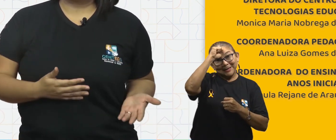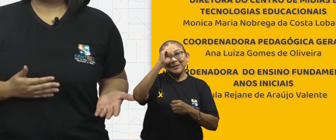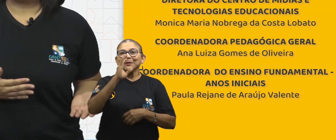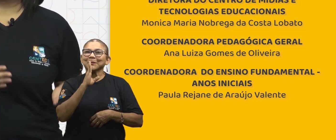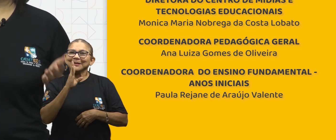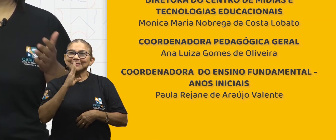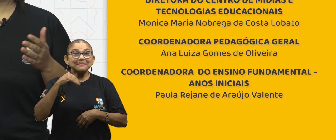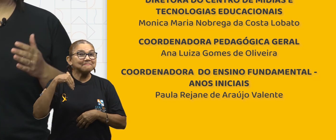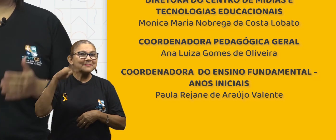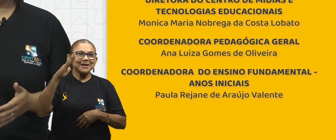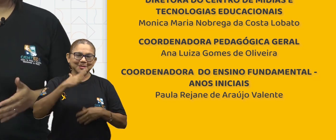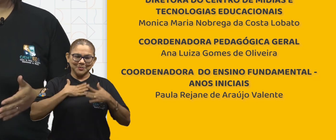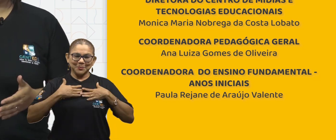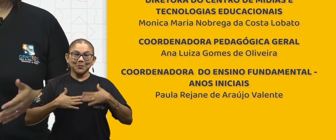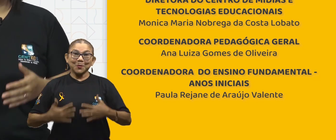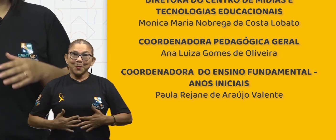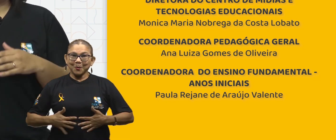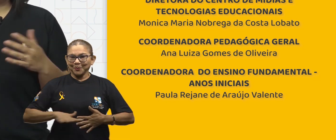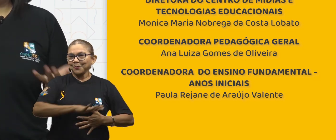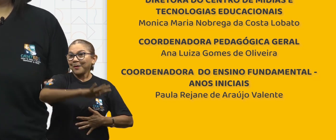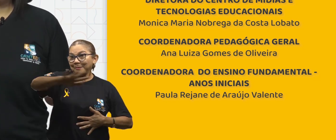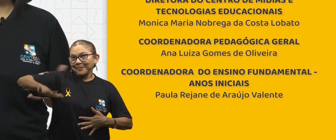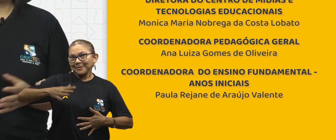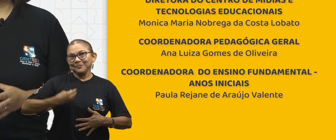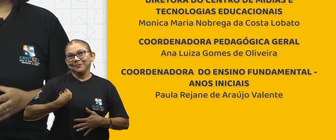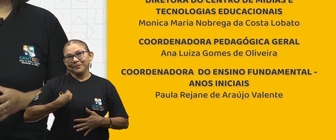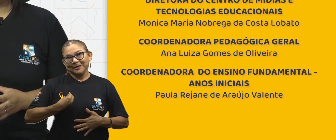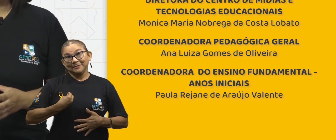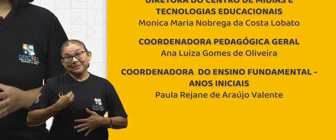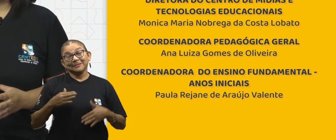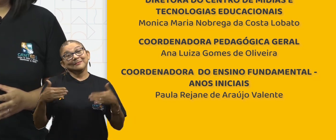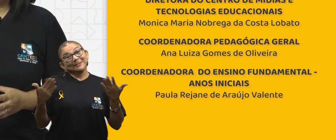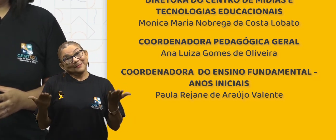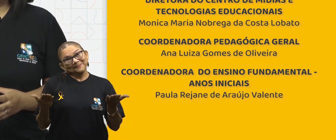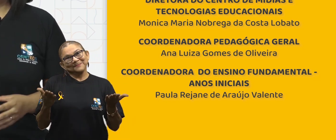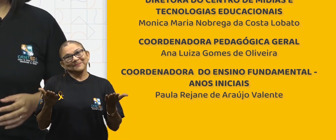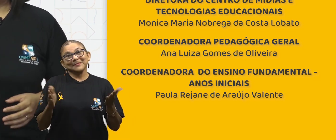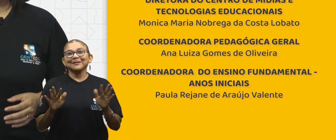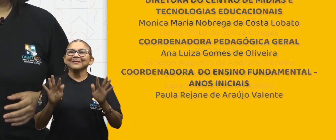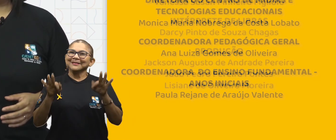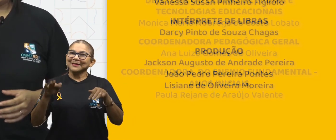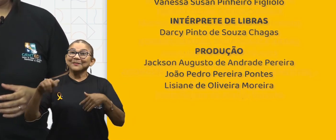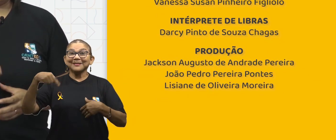sobre o nosso corpo, o ambiente que vivemos e o universo. Então é